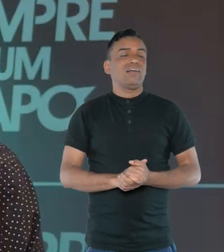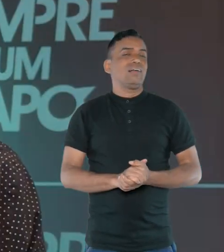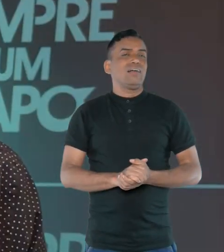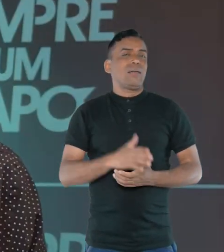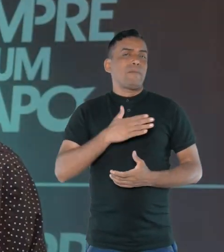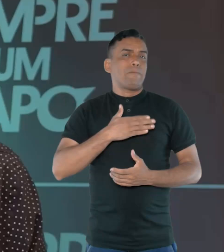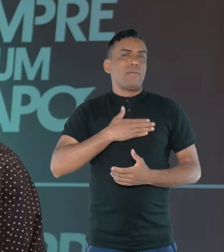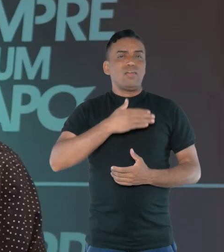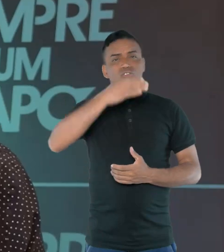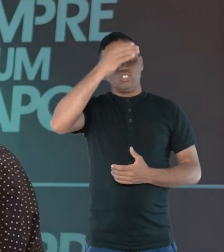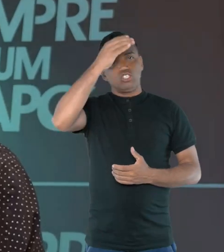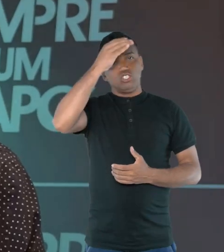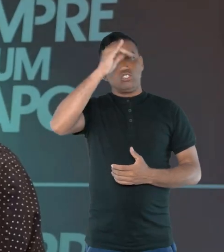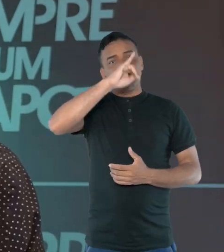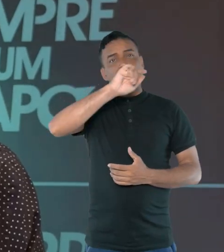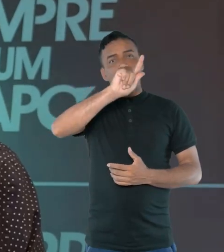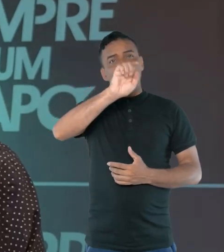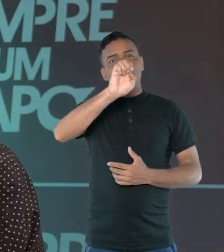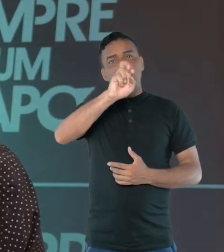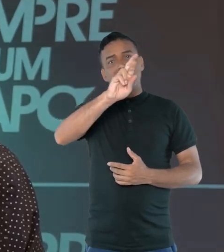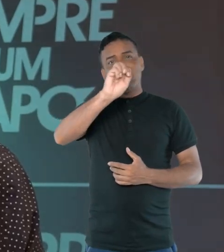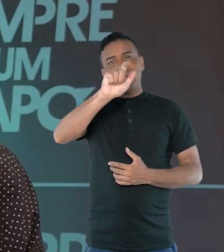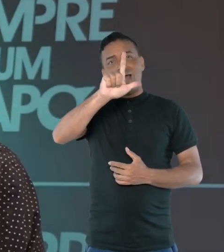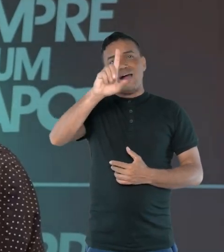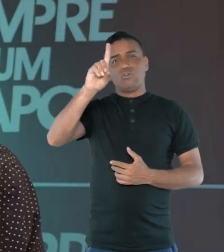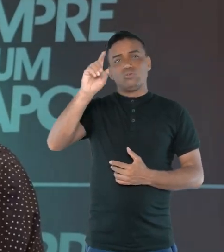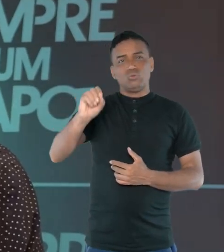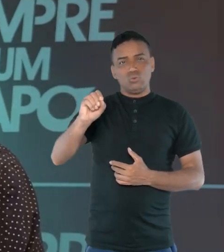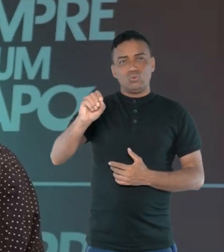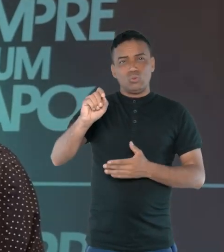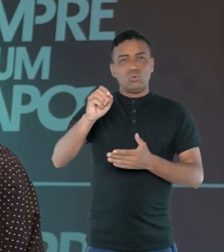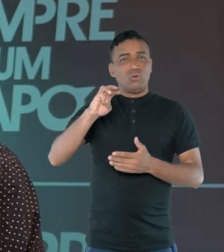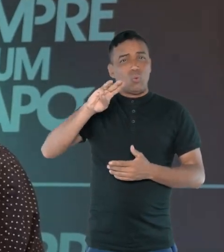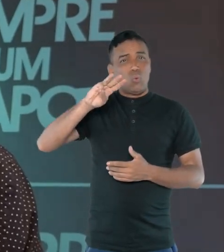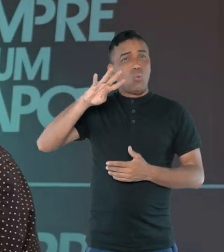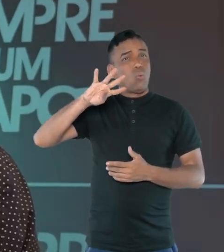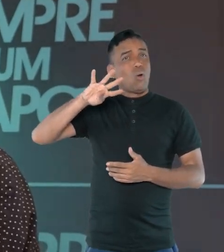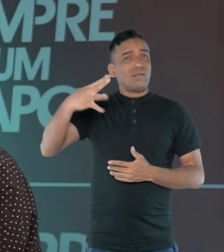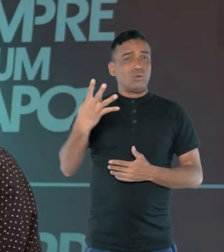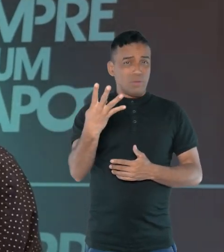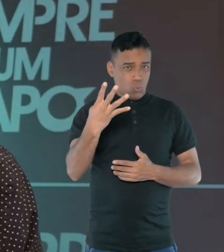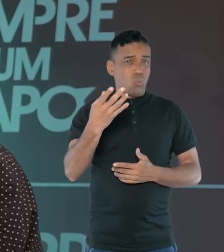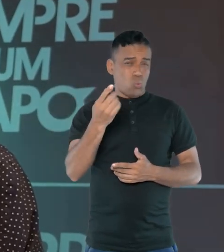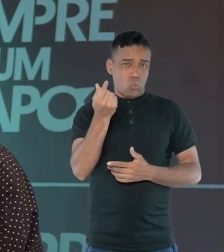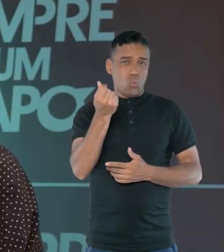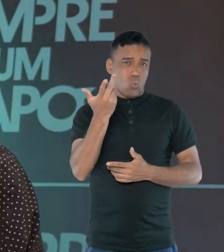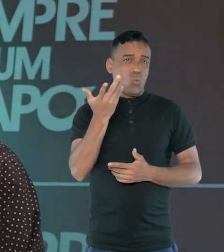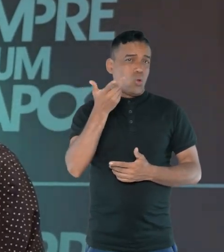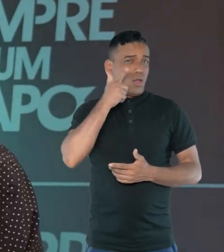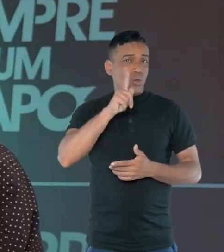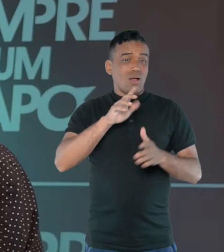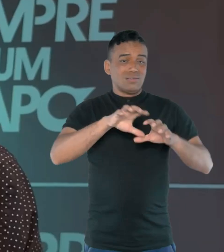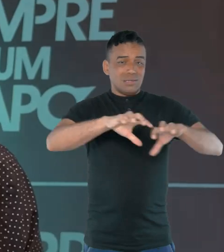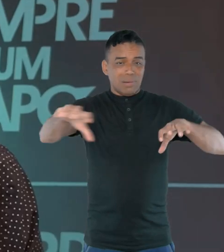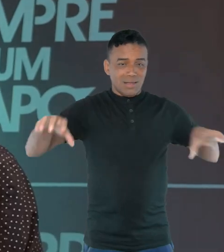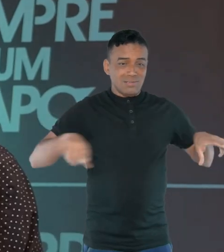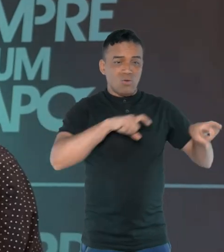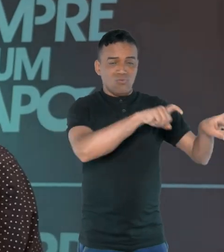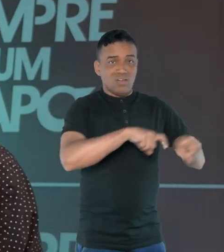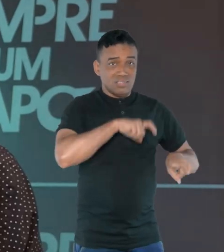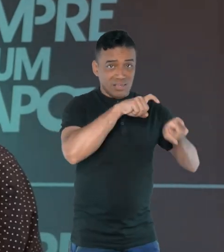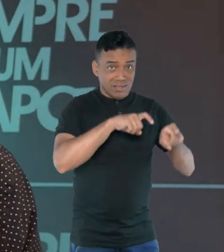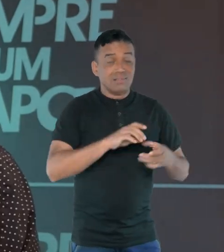4.000 para o Maneco dar um fim no Renê, que não respeitava de jeito nenhum a divisa das fazendas. E a gota d'água mesmo